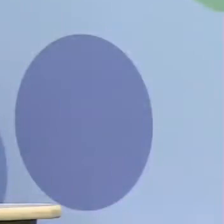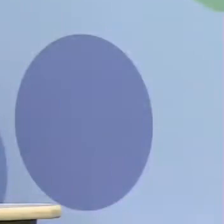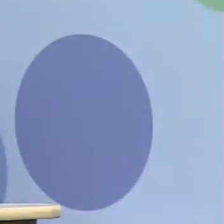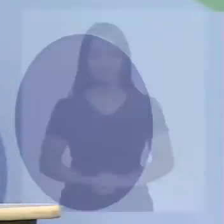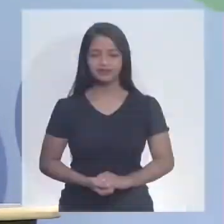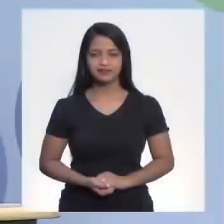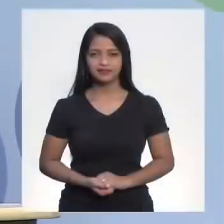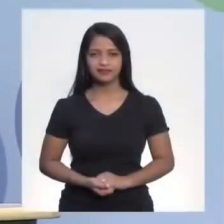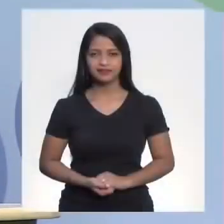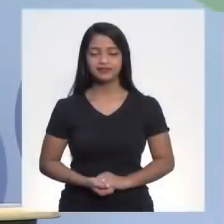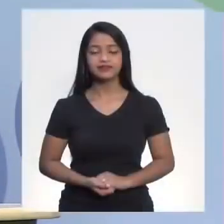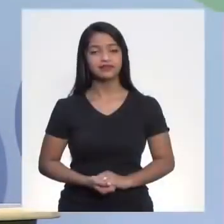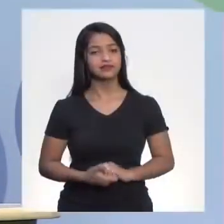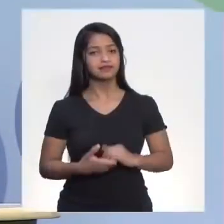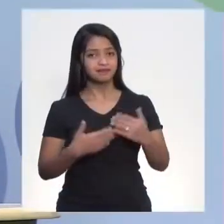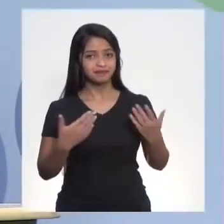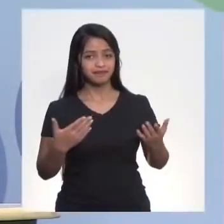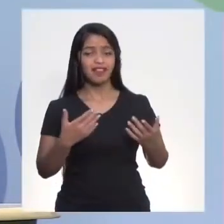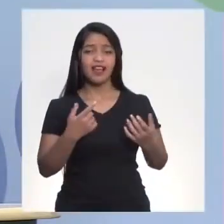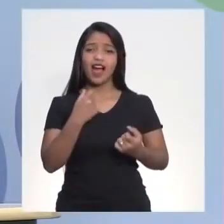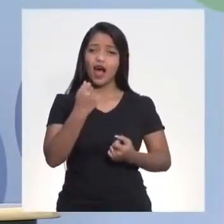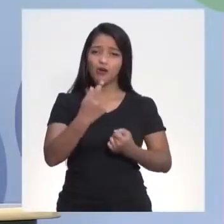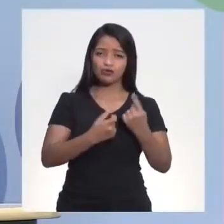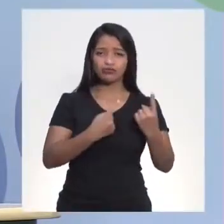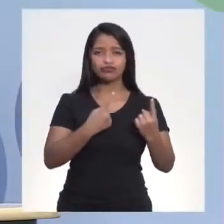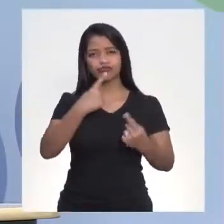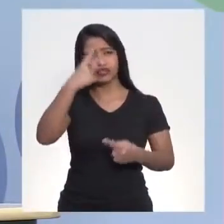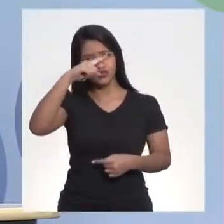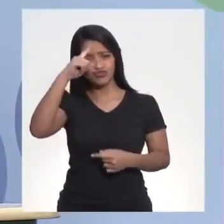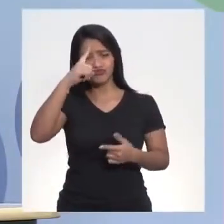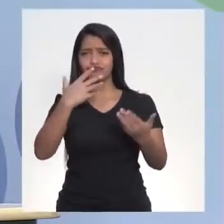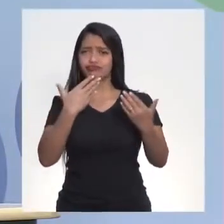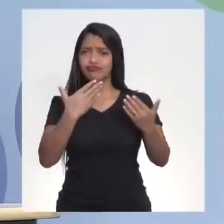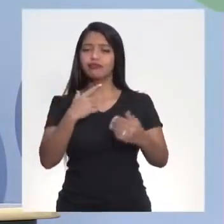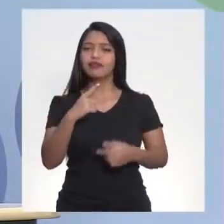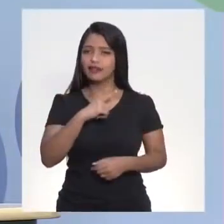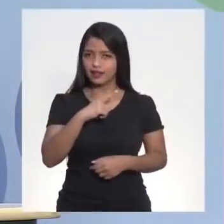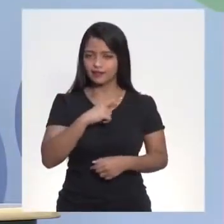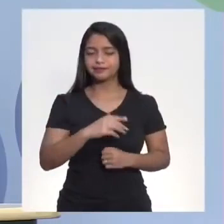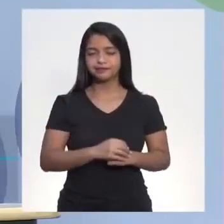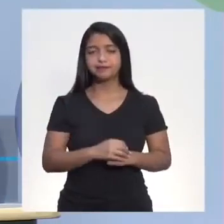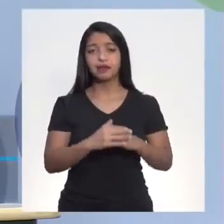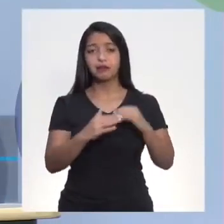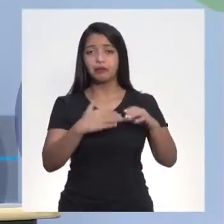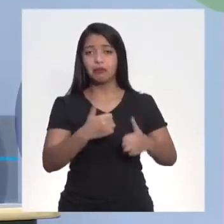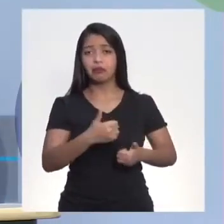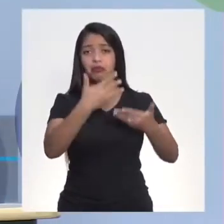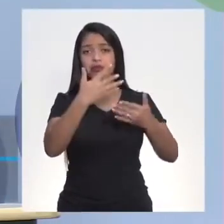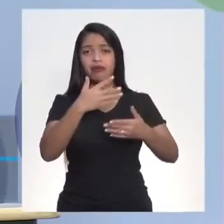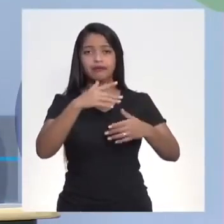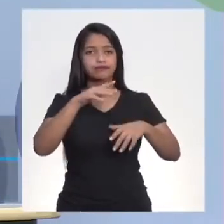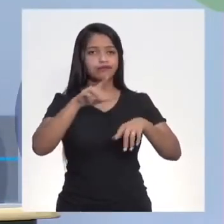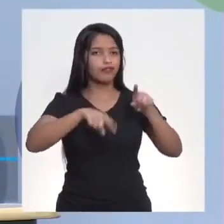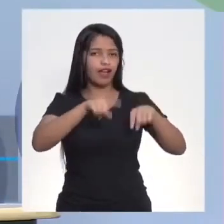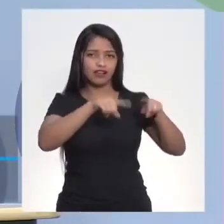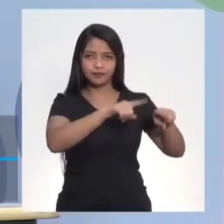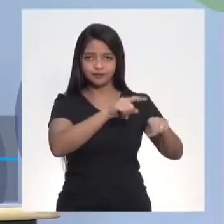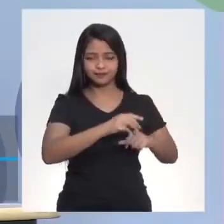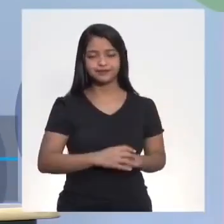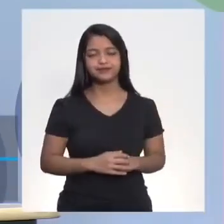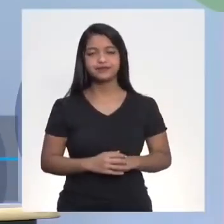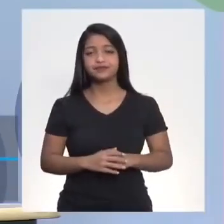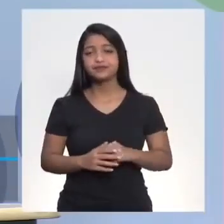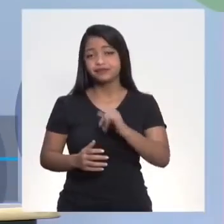Jonas, existem ainda dúvidas e as respostas aqui ainda são variadas. Então, por exemplo, e aí muitos